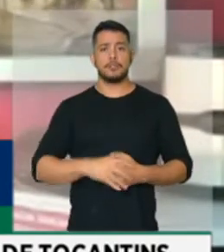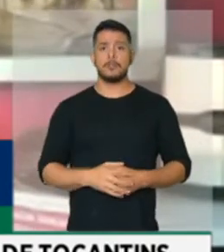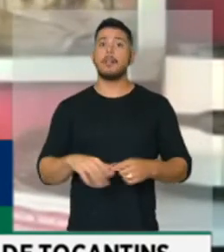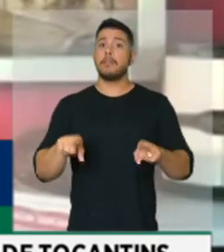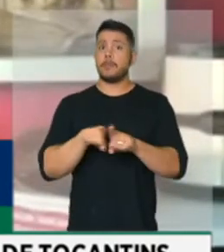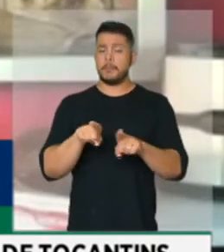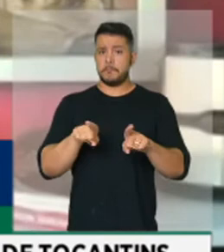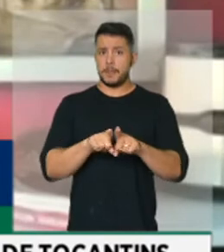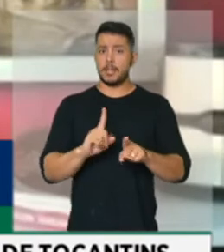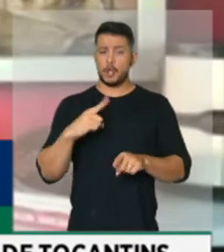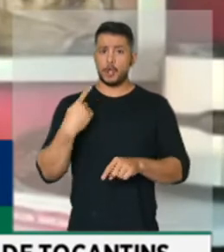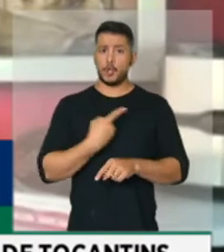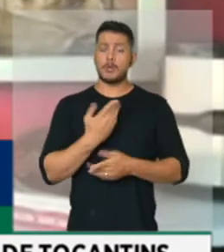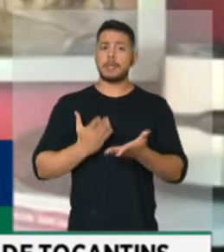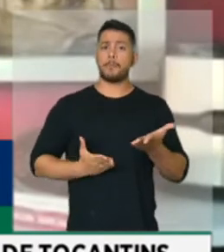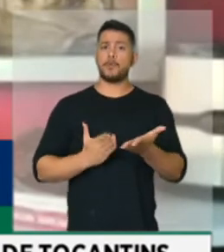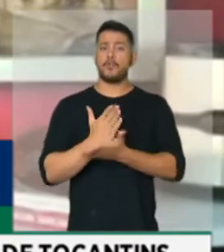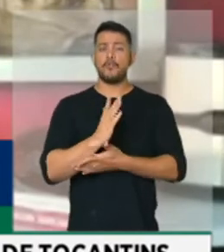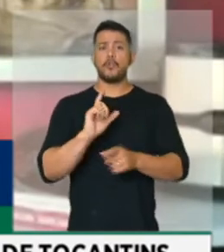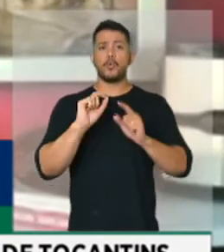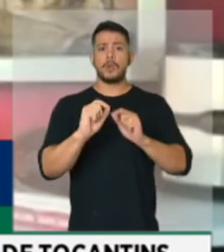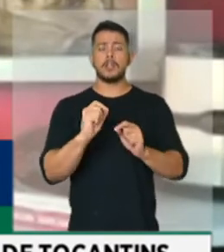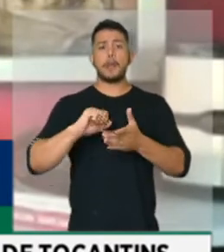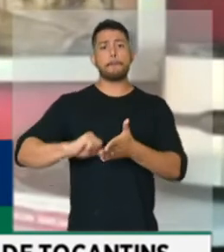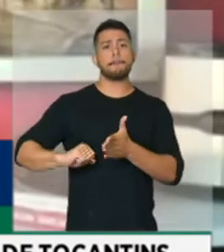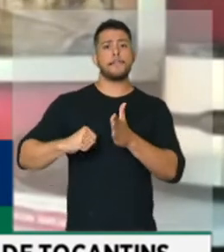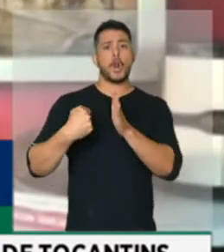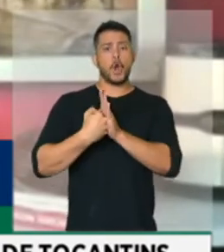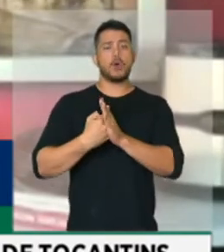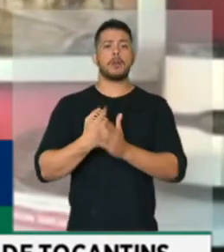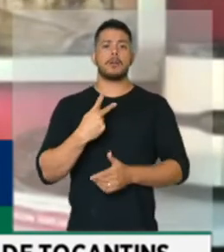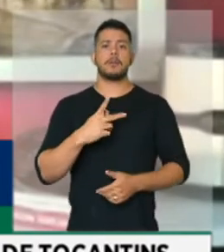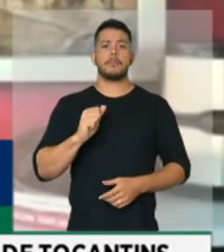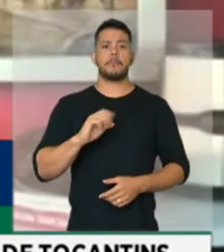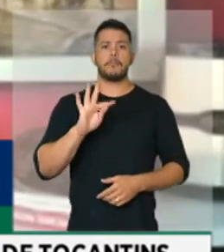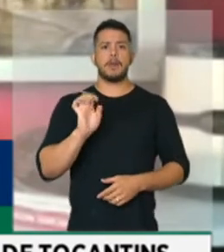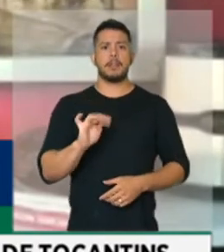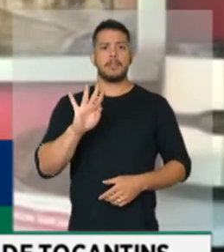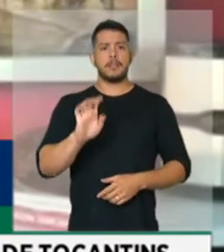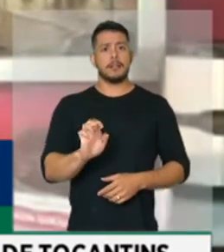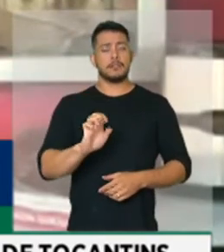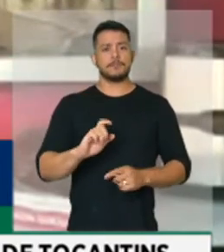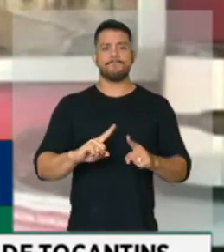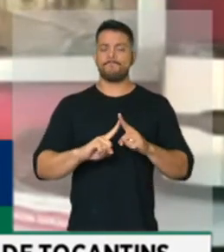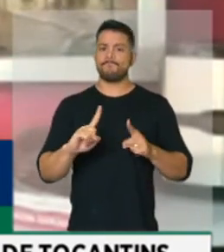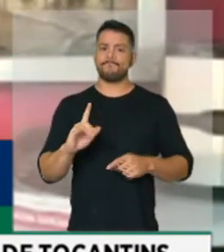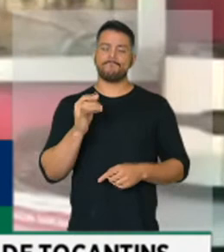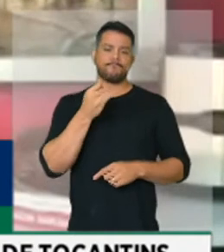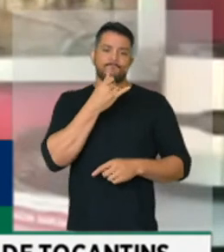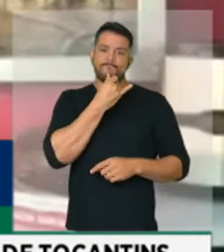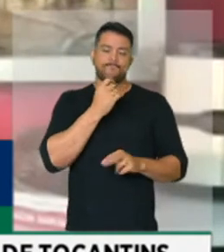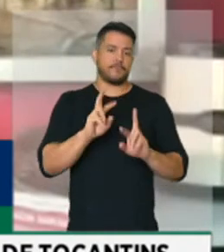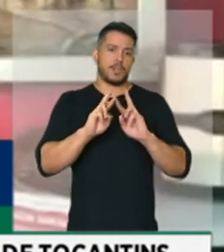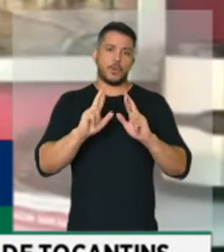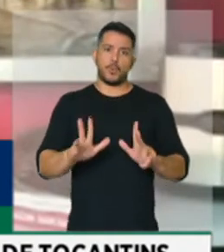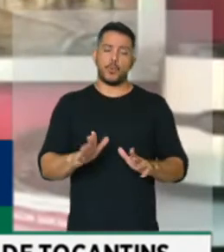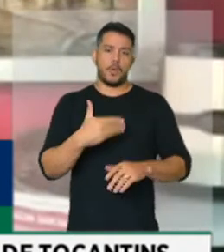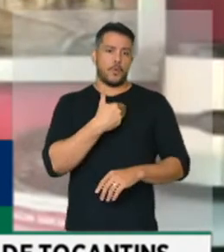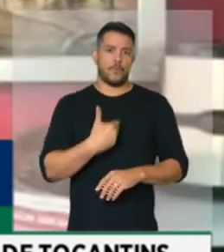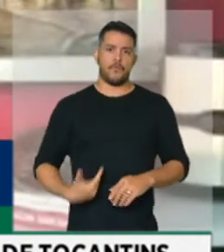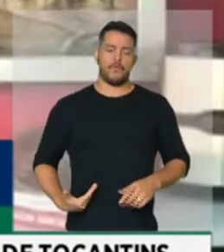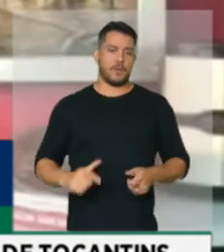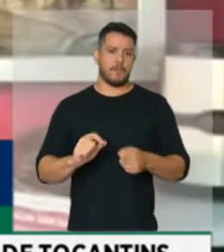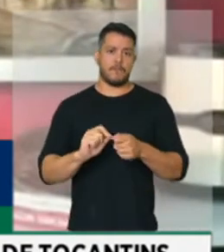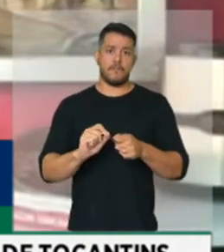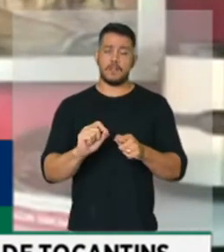patentes aqui para produzir vacina, insumos e medicamentos, mas infelizmente essa não foi a ação do governo. Pelo